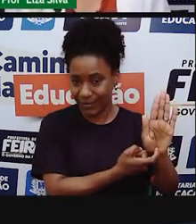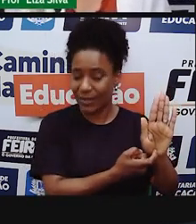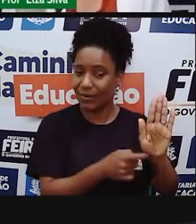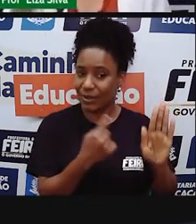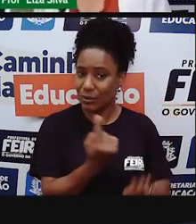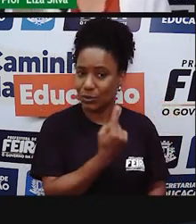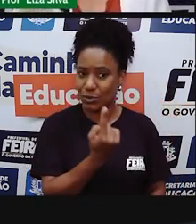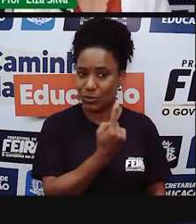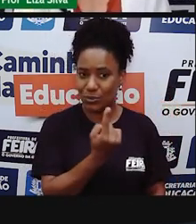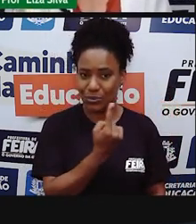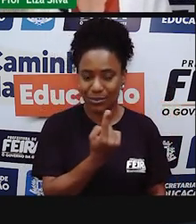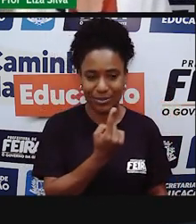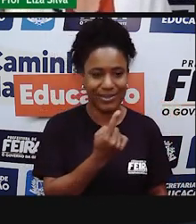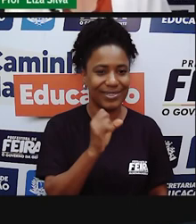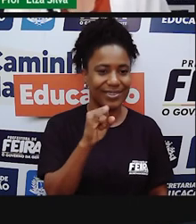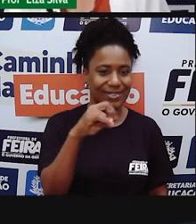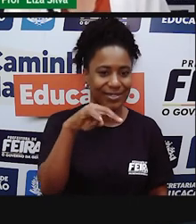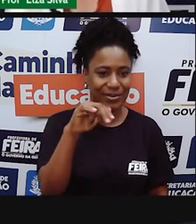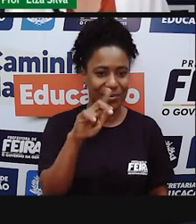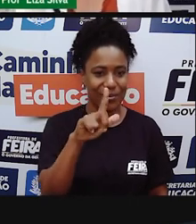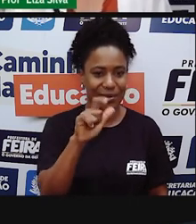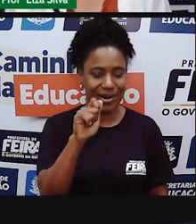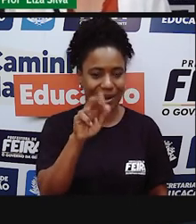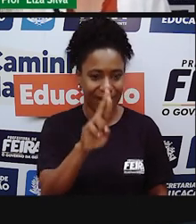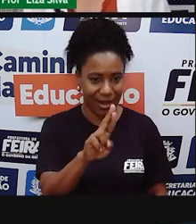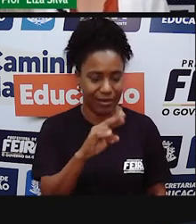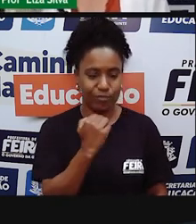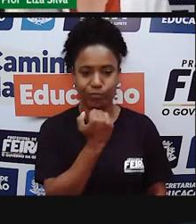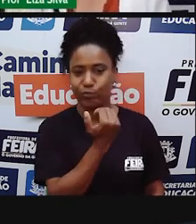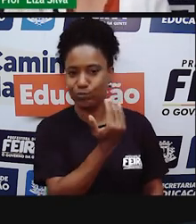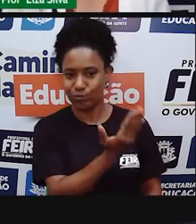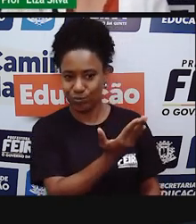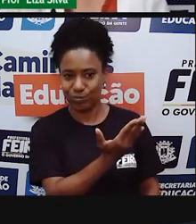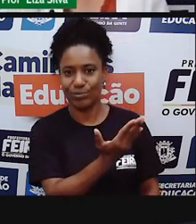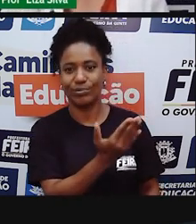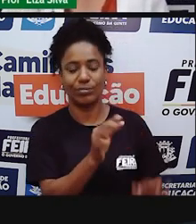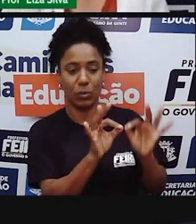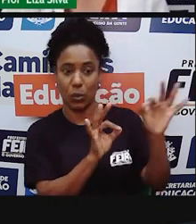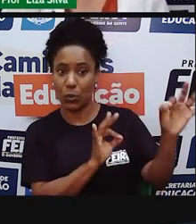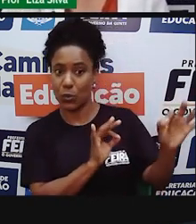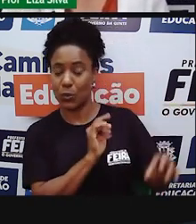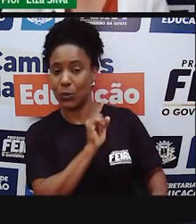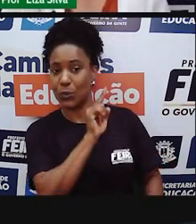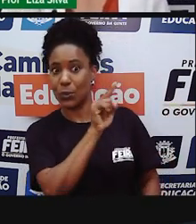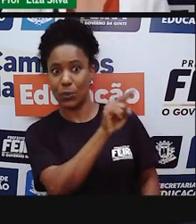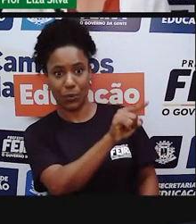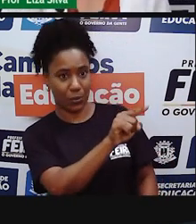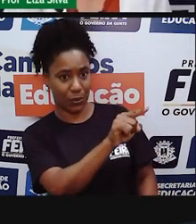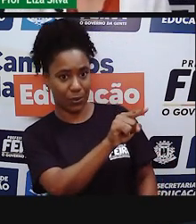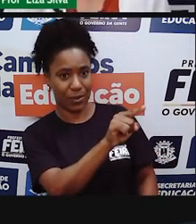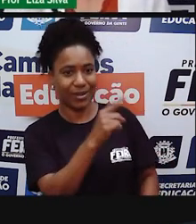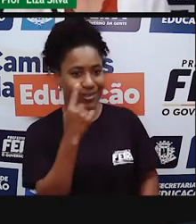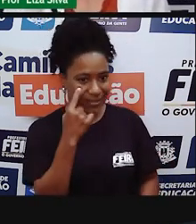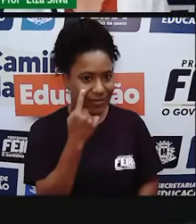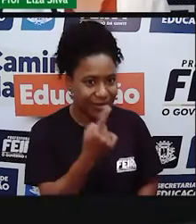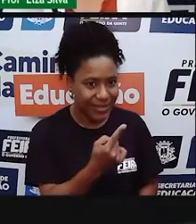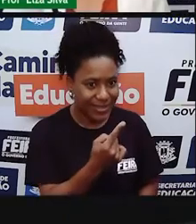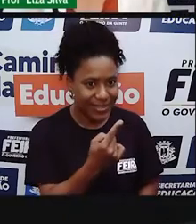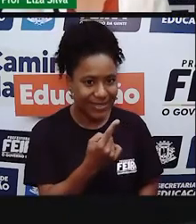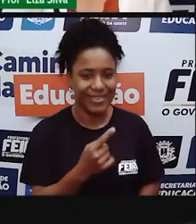singular e aquilo ou alguém que eu me refiro está distante de mim. Ok,